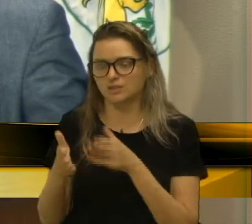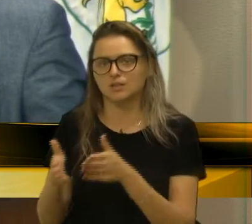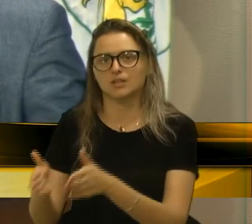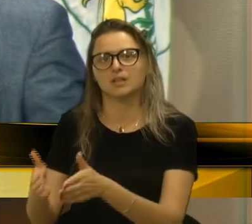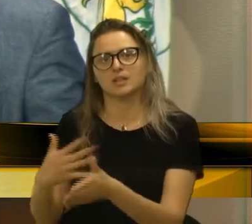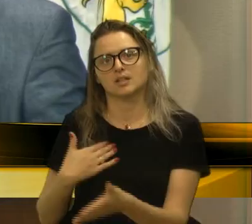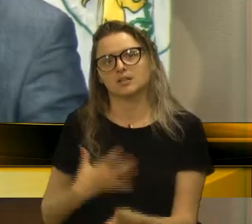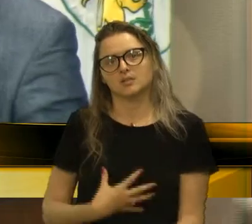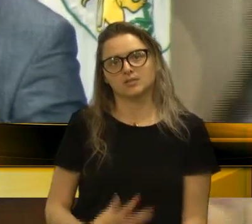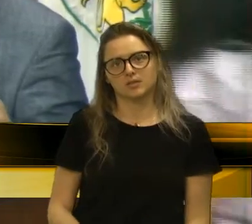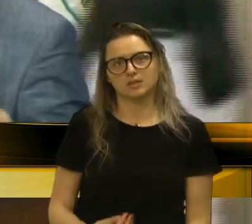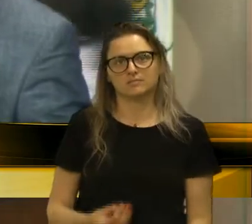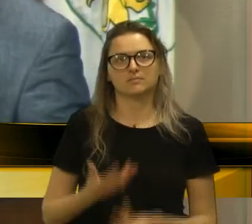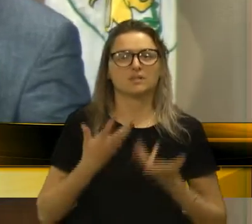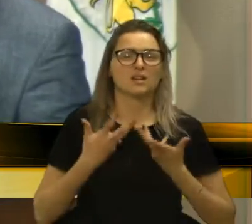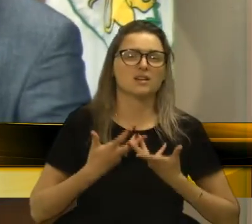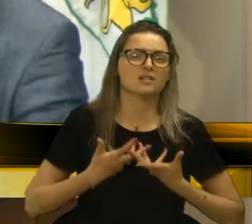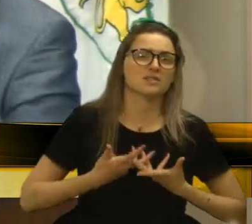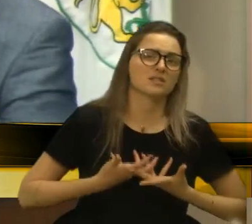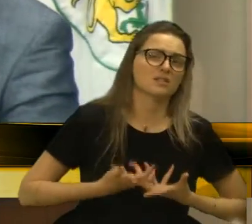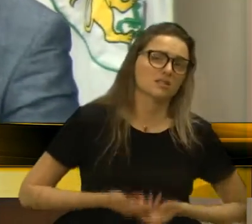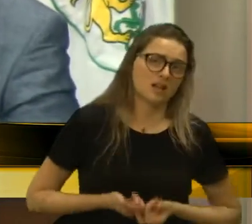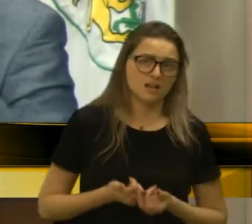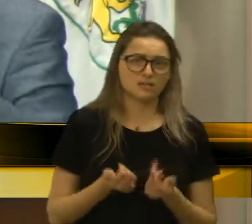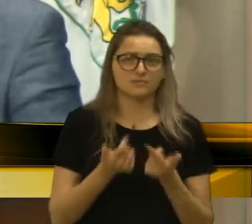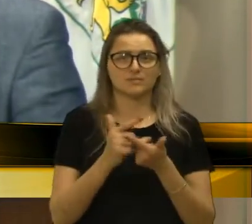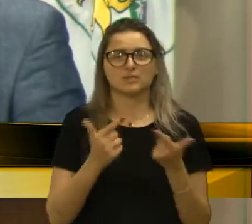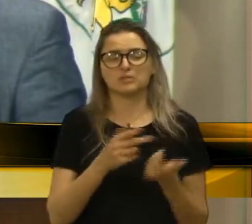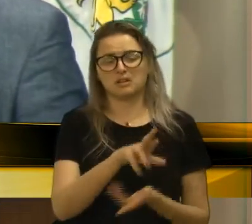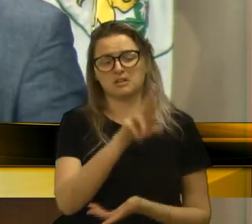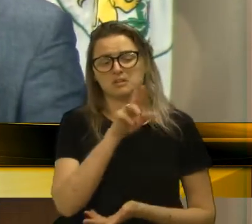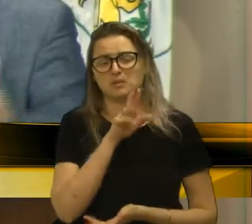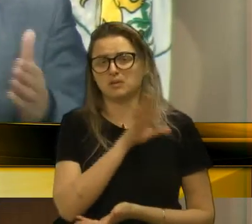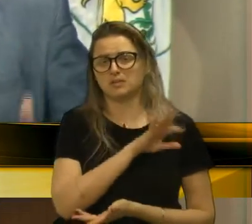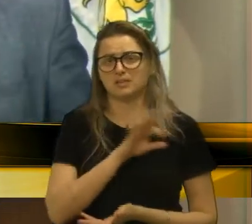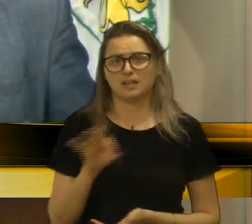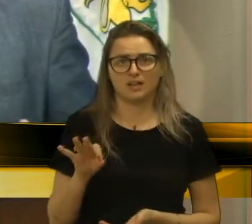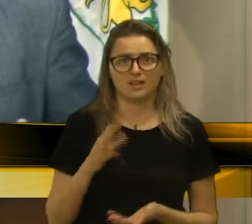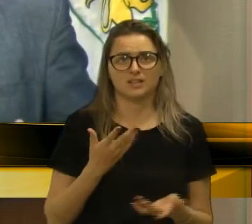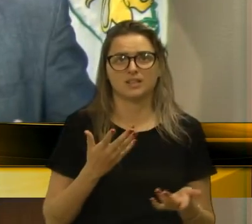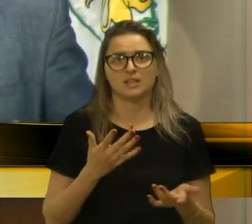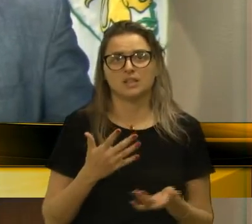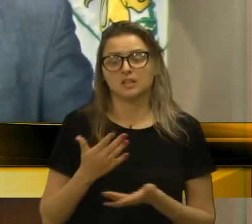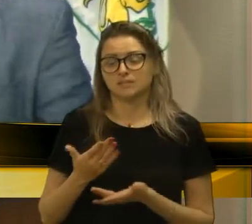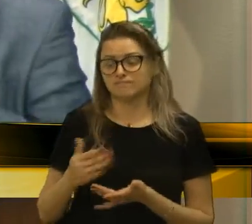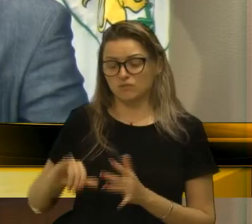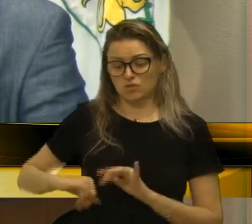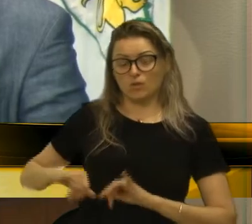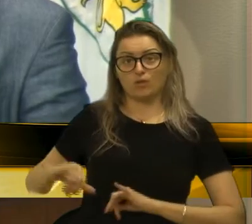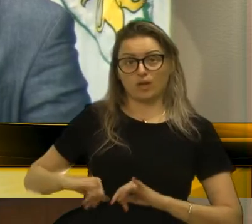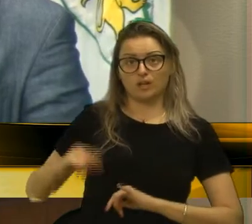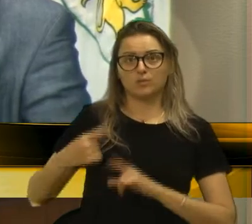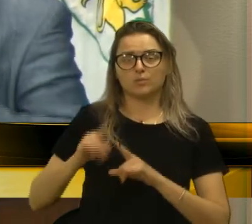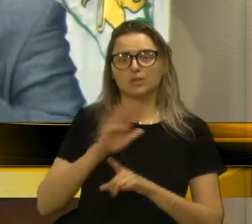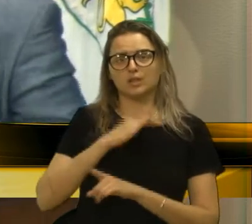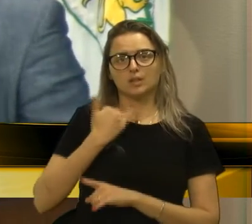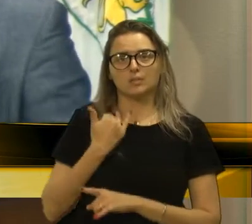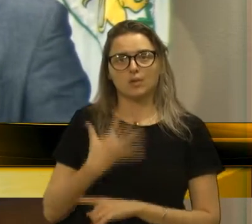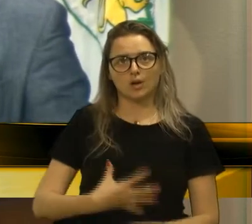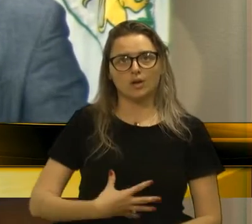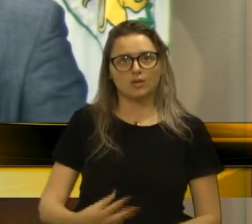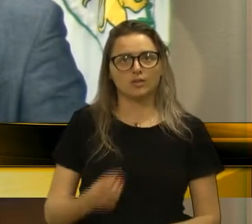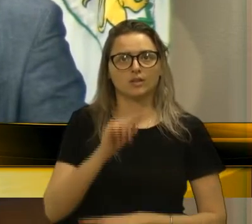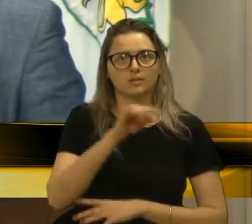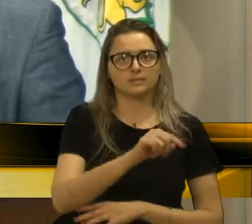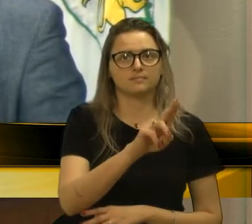o que ele fez. Cansado de ter uma resposta, cansado de ser jogado para lá e para cá, com a dor da perda do filho, com o filho morto, ali